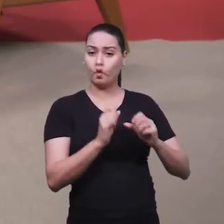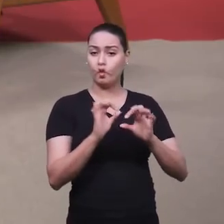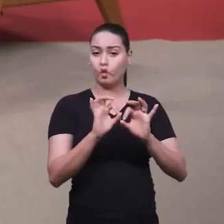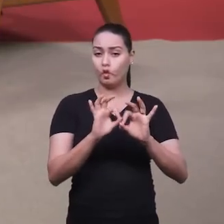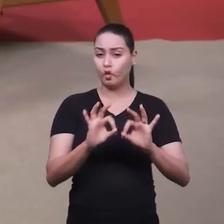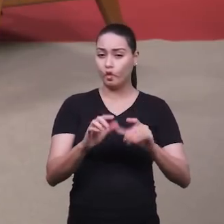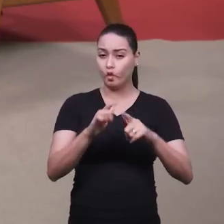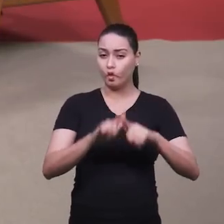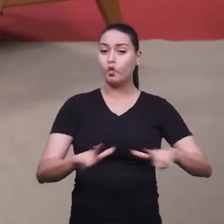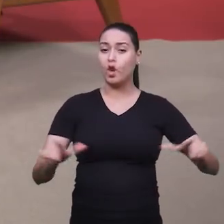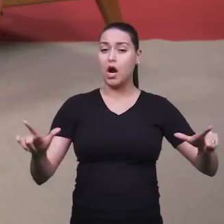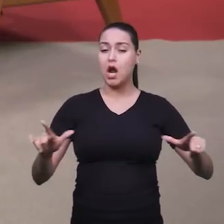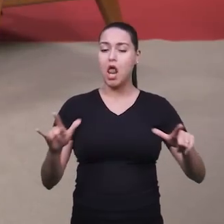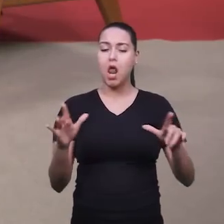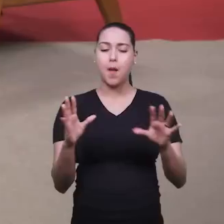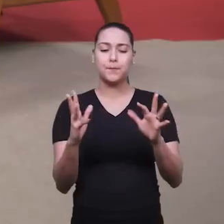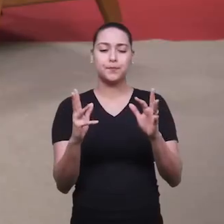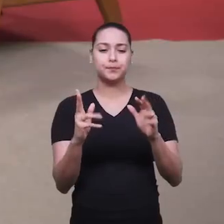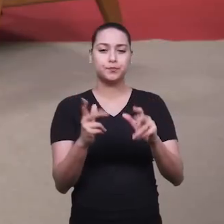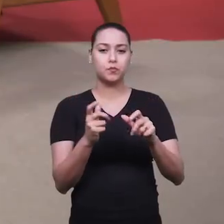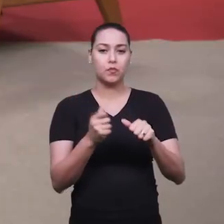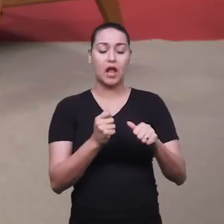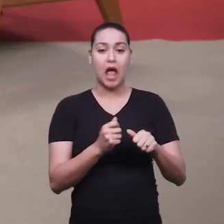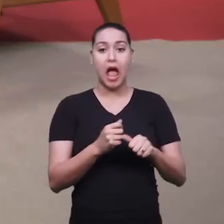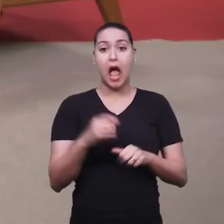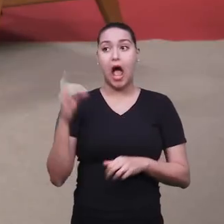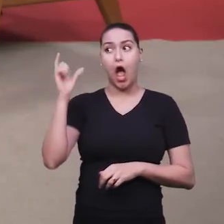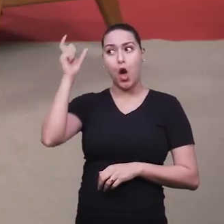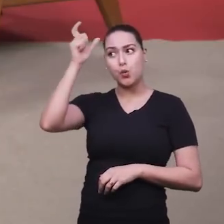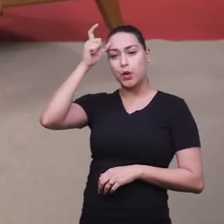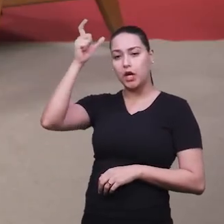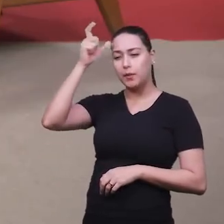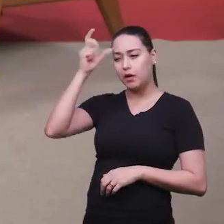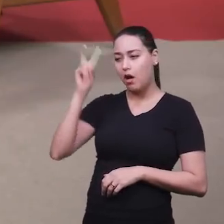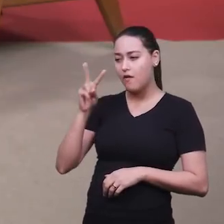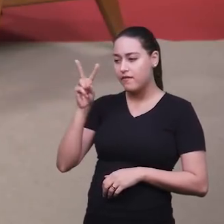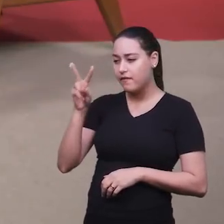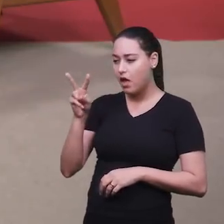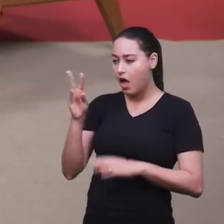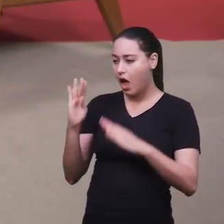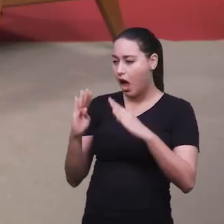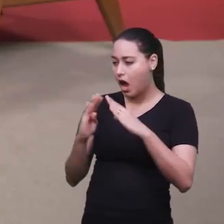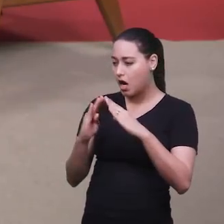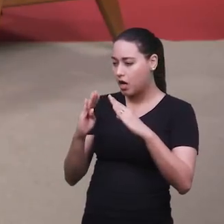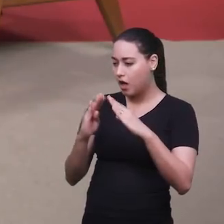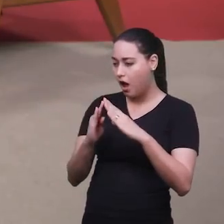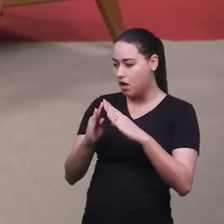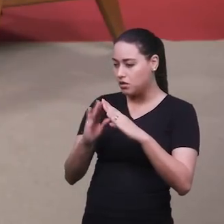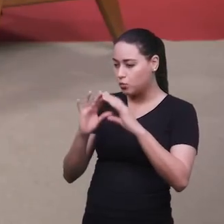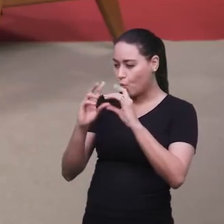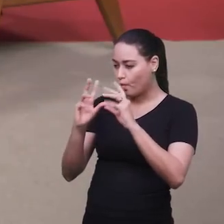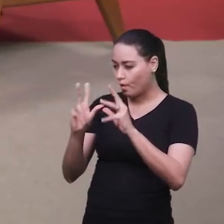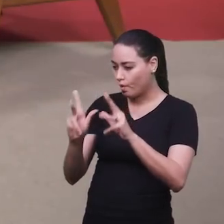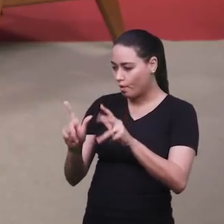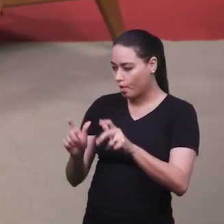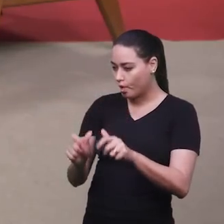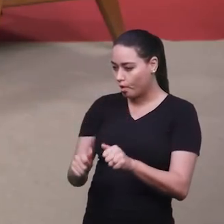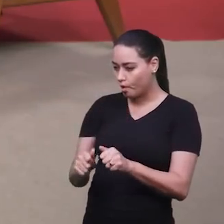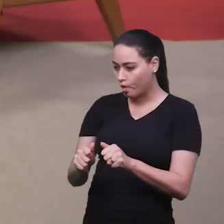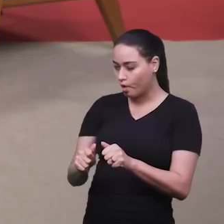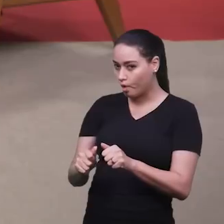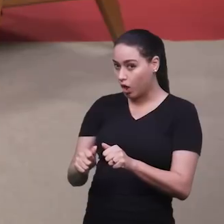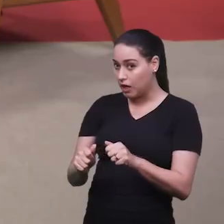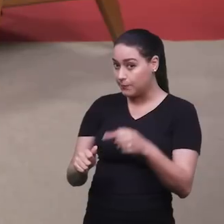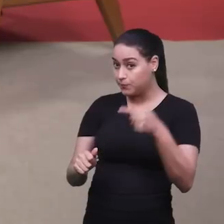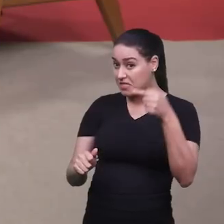arrumada, aí tem um espírito do mal, aí vem, acha a casa adornada, etc., vazia, traz mais